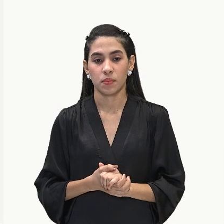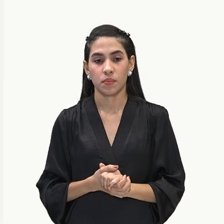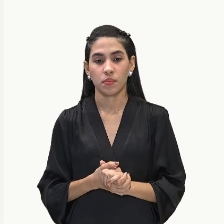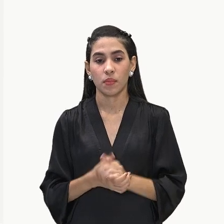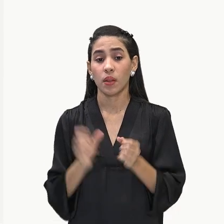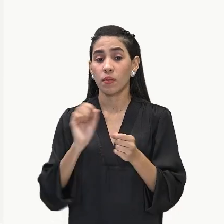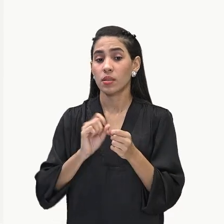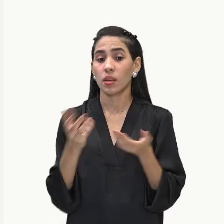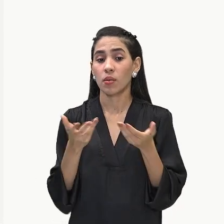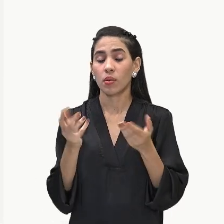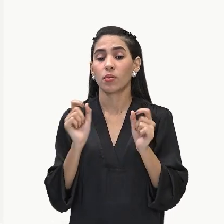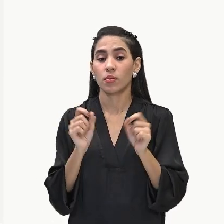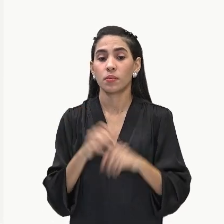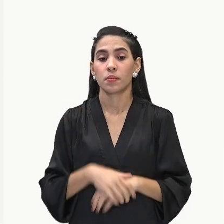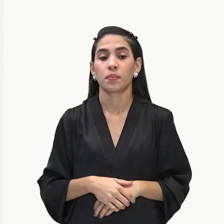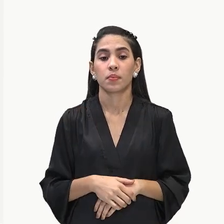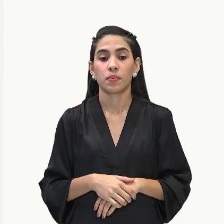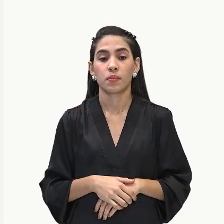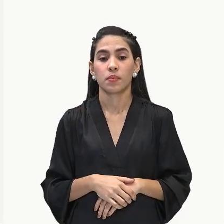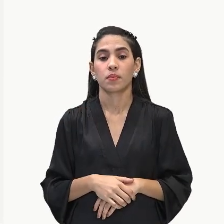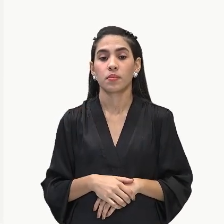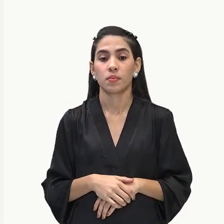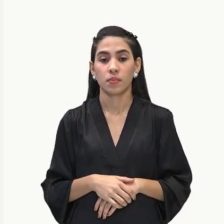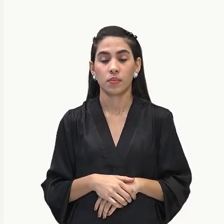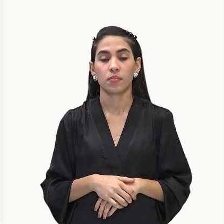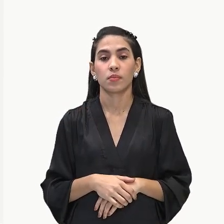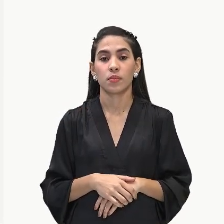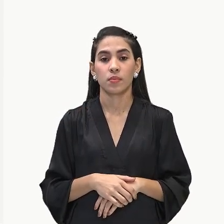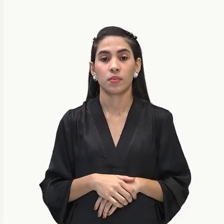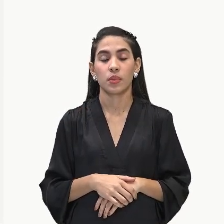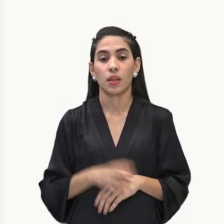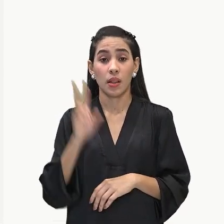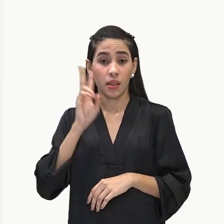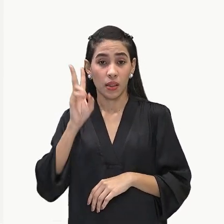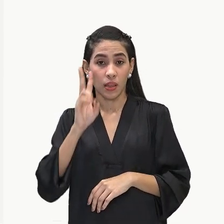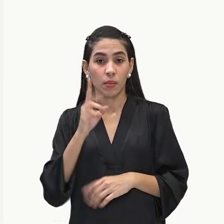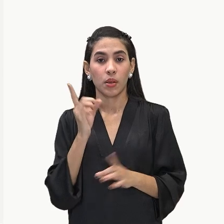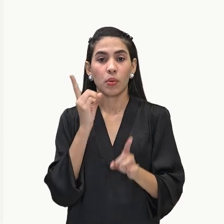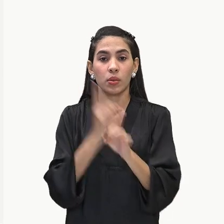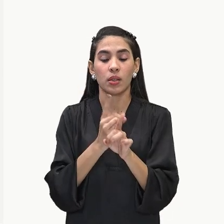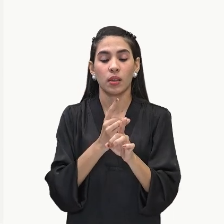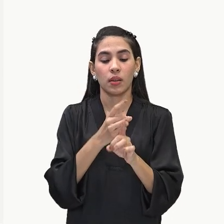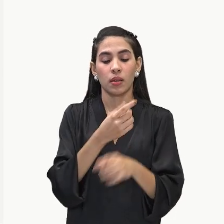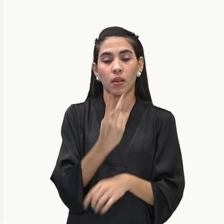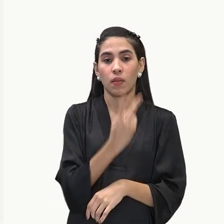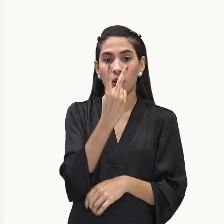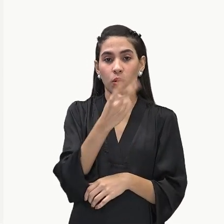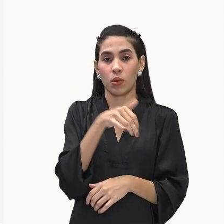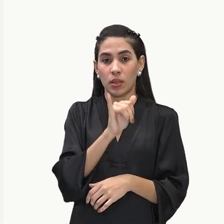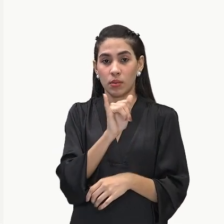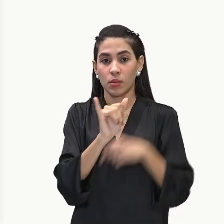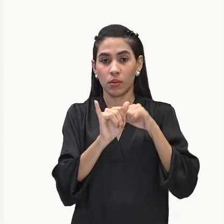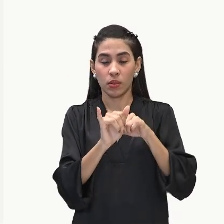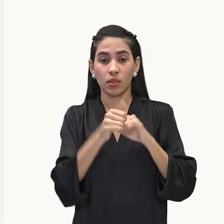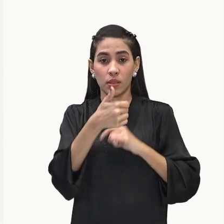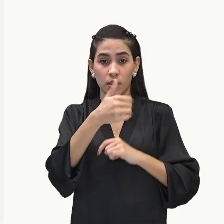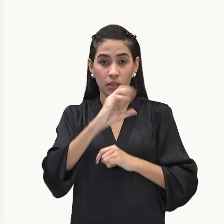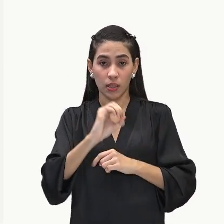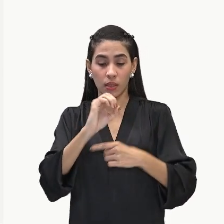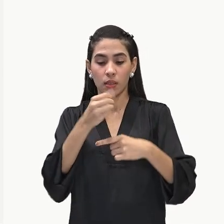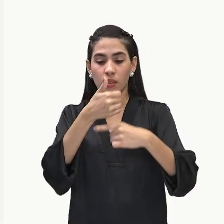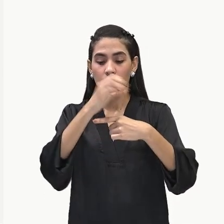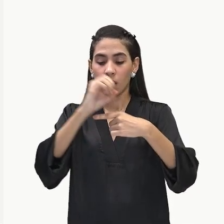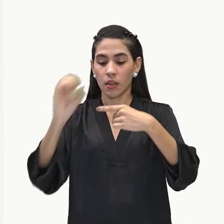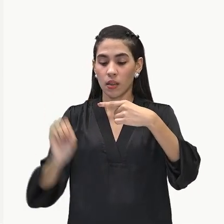vamos fazer agora? Nós vamos pegar o valor do y que foi ali determinado, que é 10 sobre